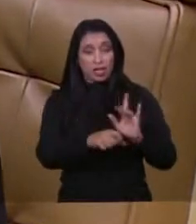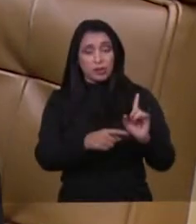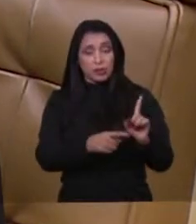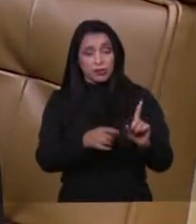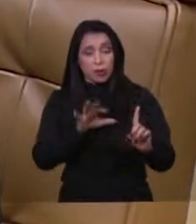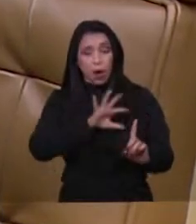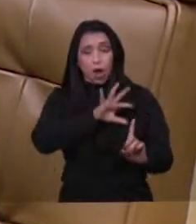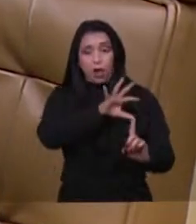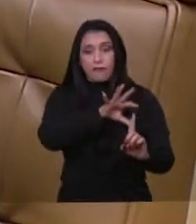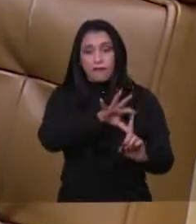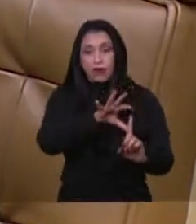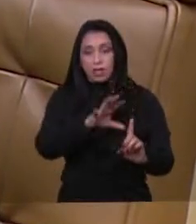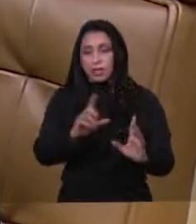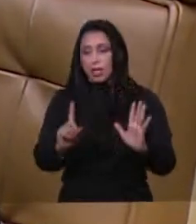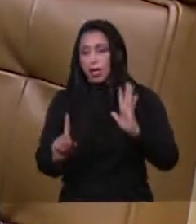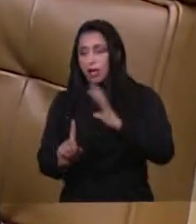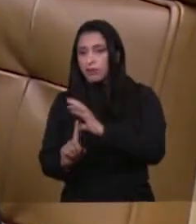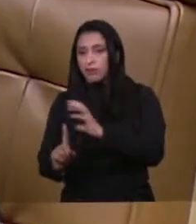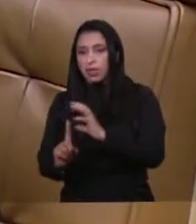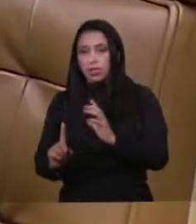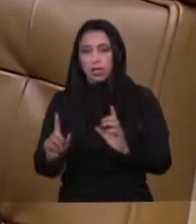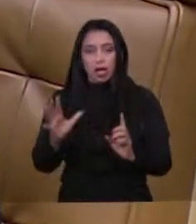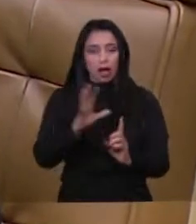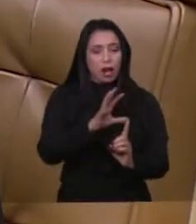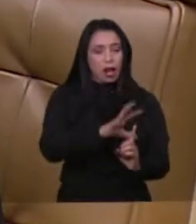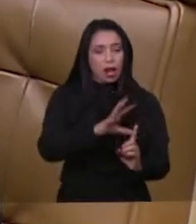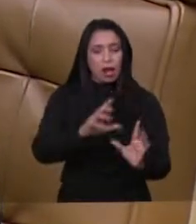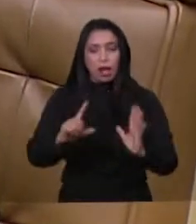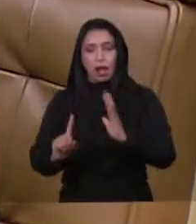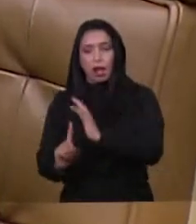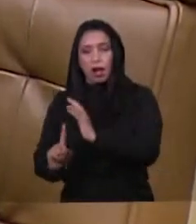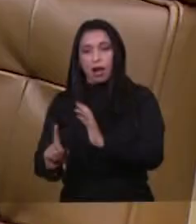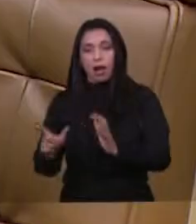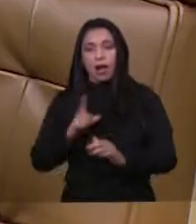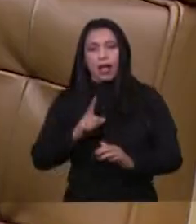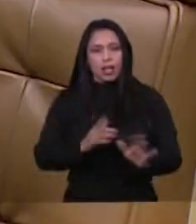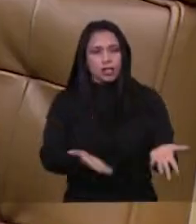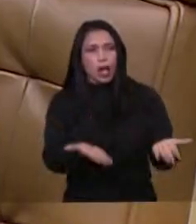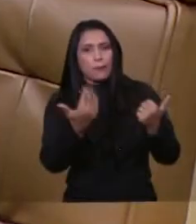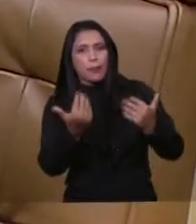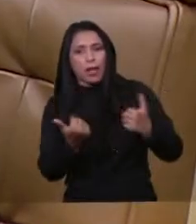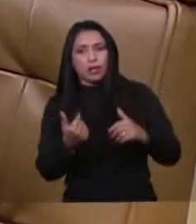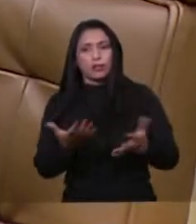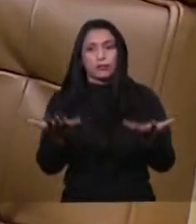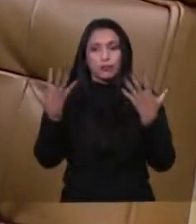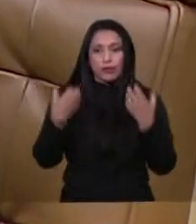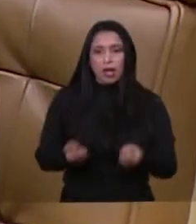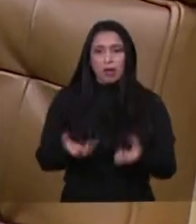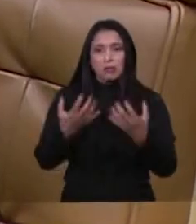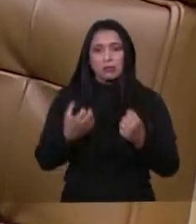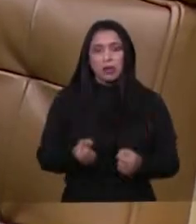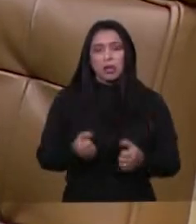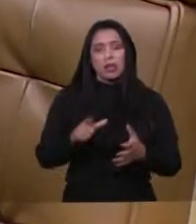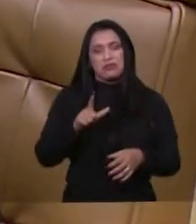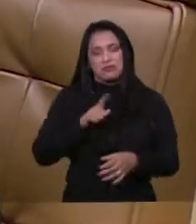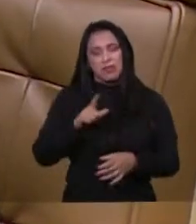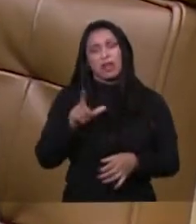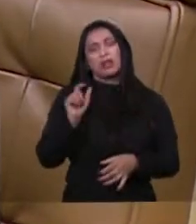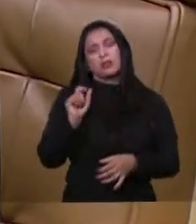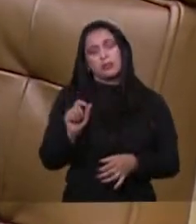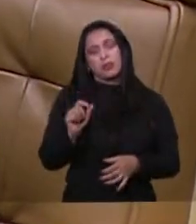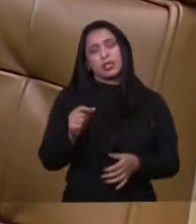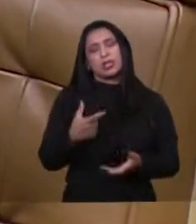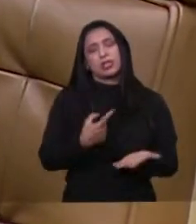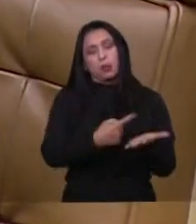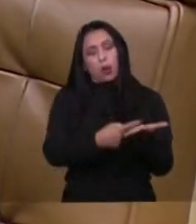uns sobre os outros, por meio de atos, palavras e emulações. Ainda que admitidas como verdadeiras todas as alegações